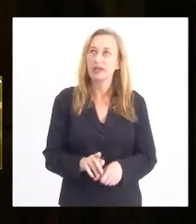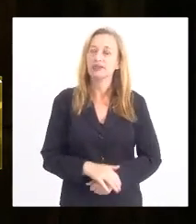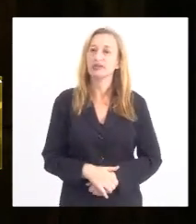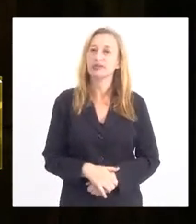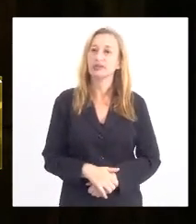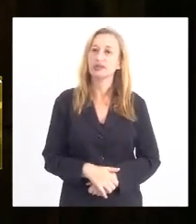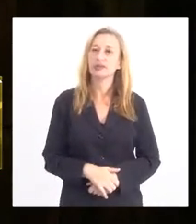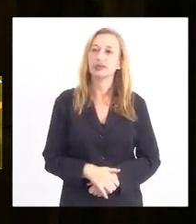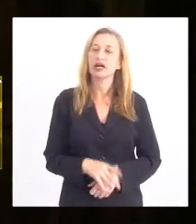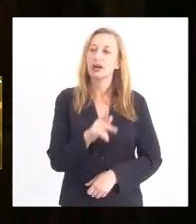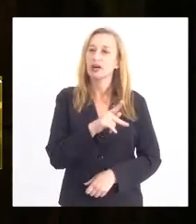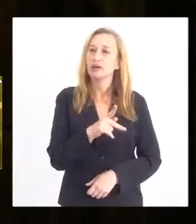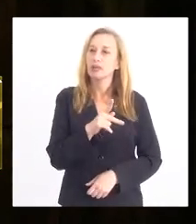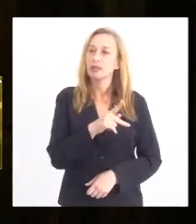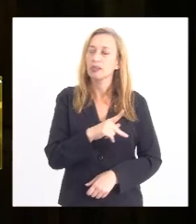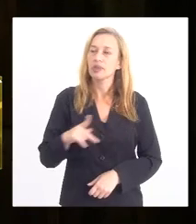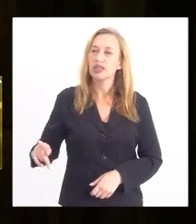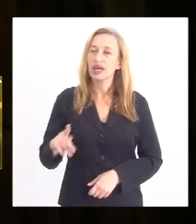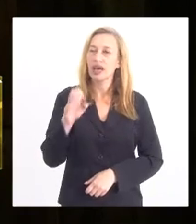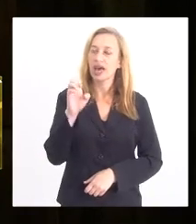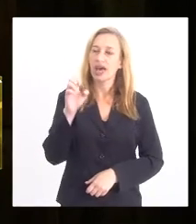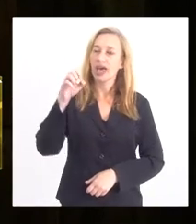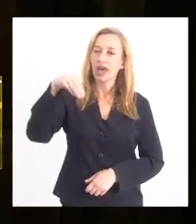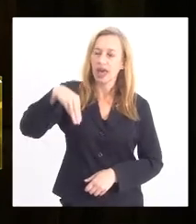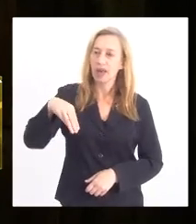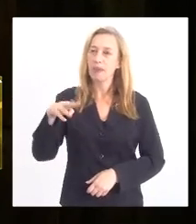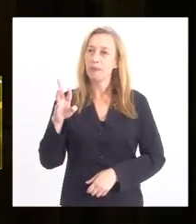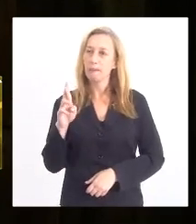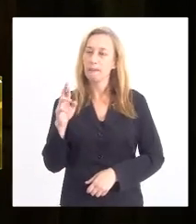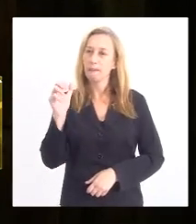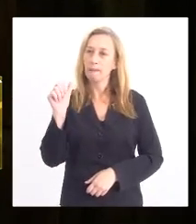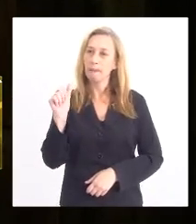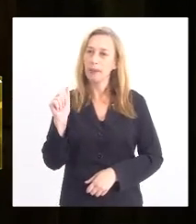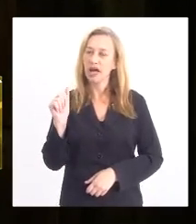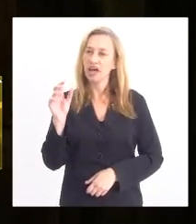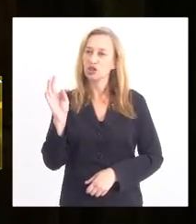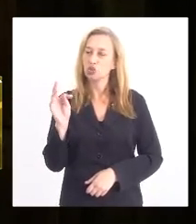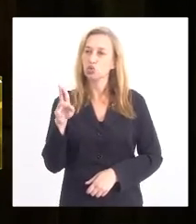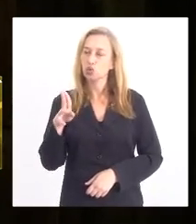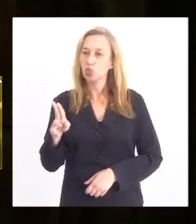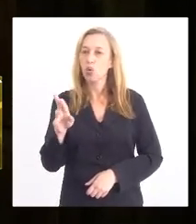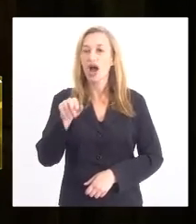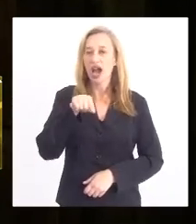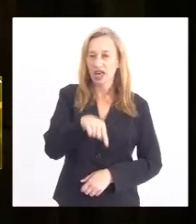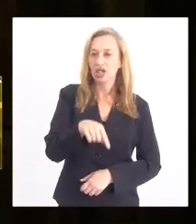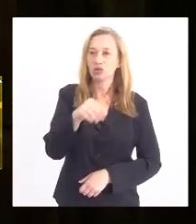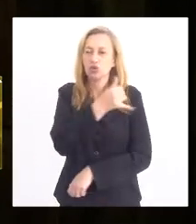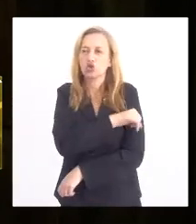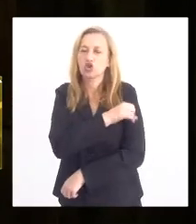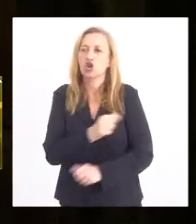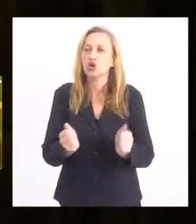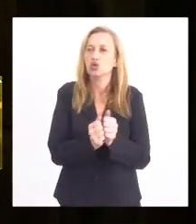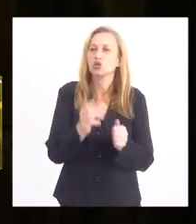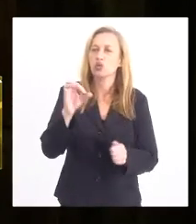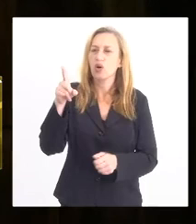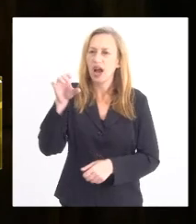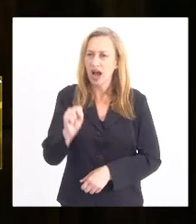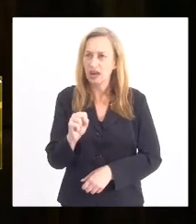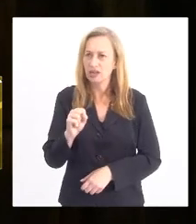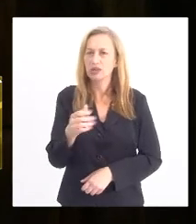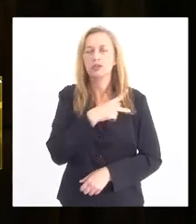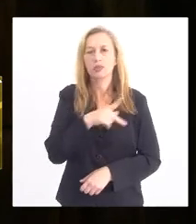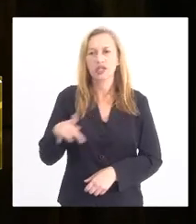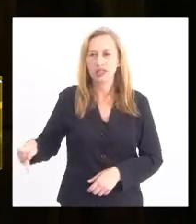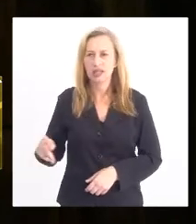a presidente da embratur aqui no Rio de Janeiro a junto com Carlos Brito presidente